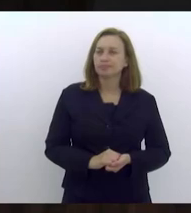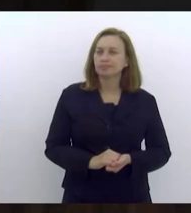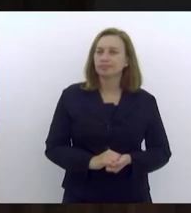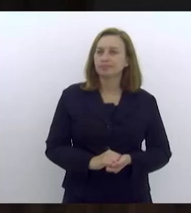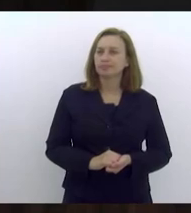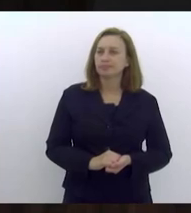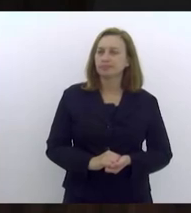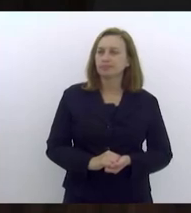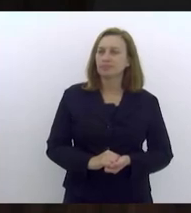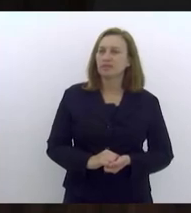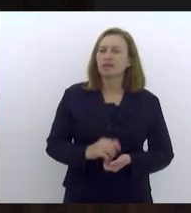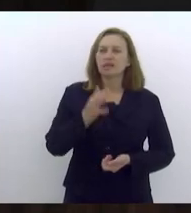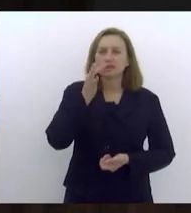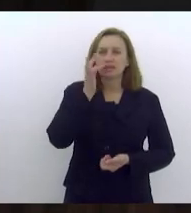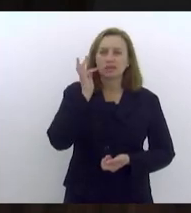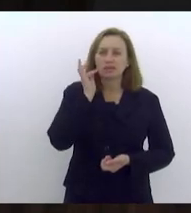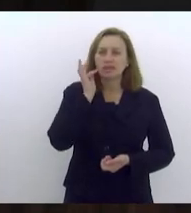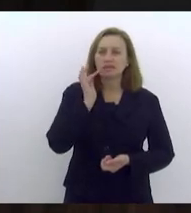Sarafim.